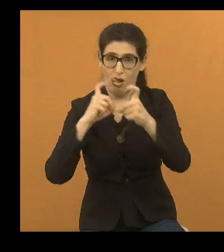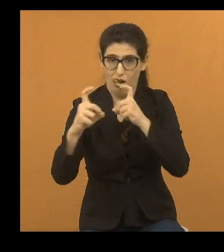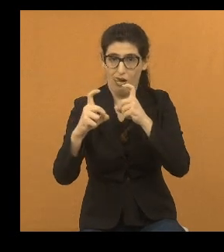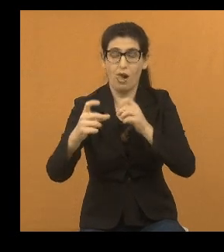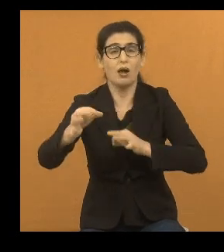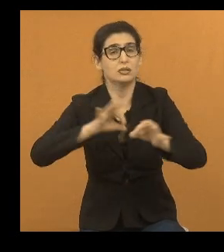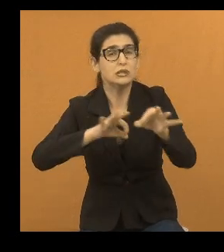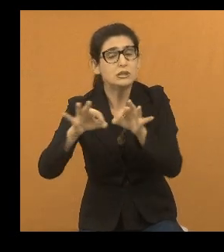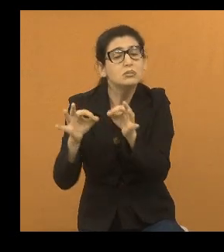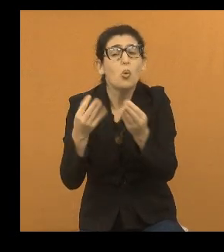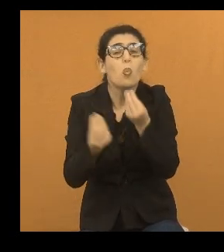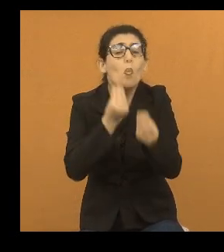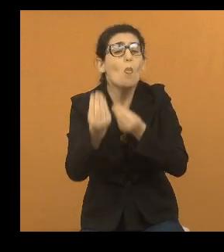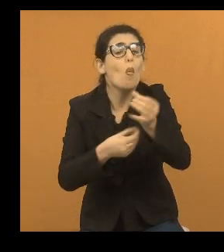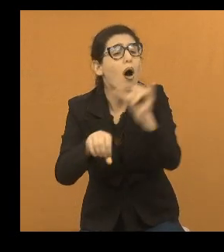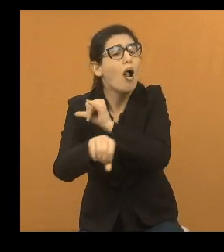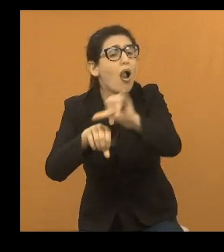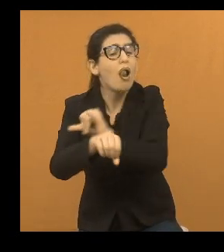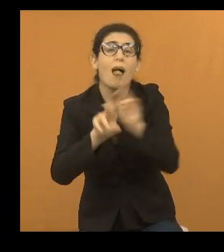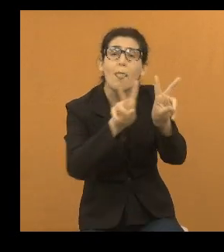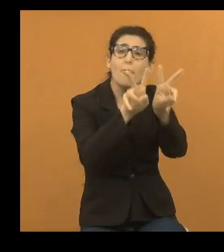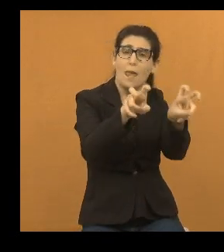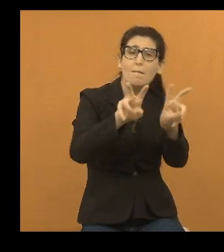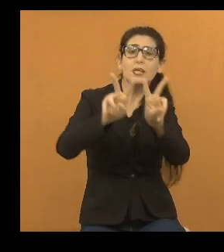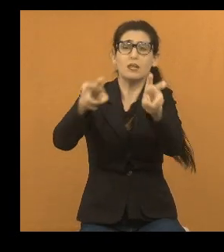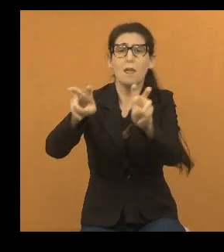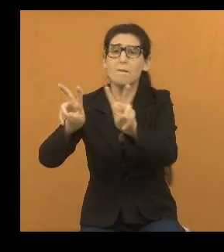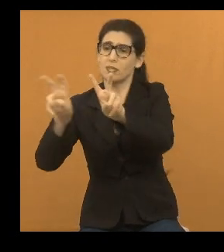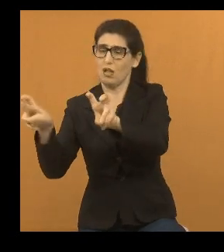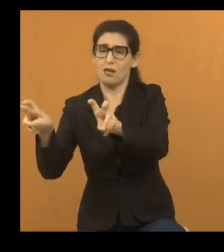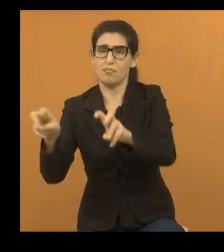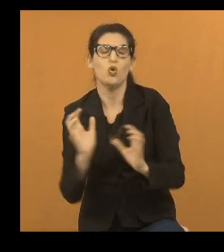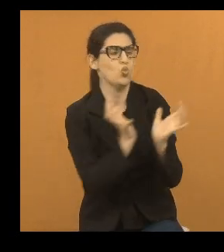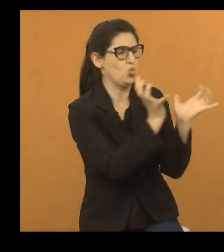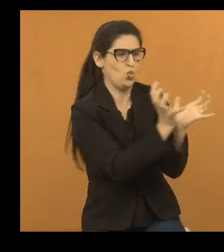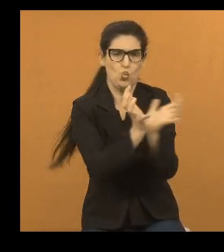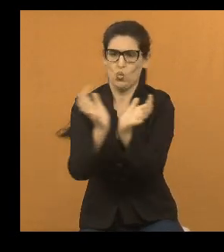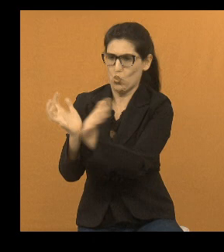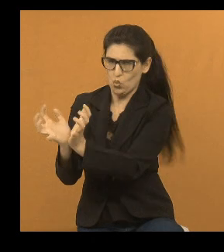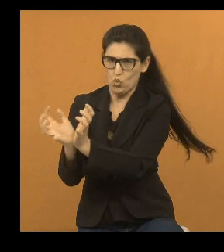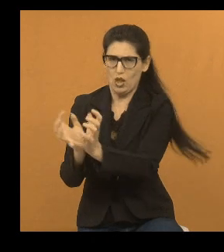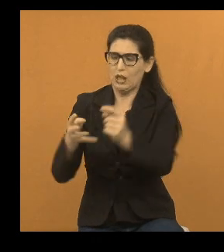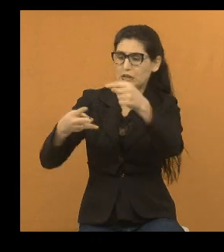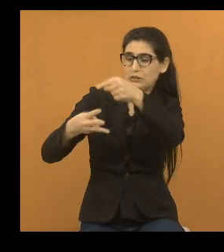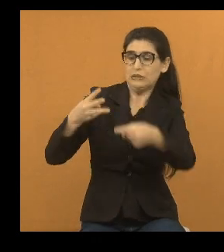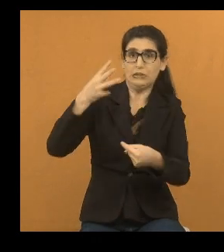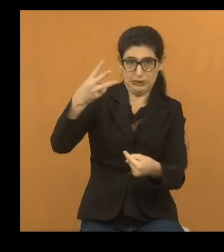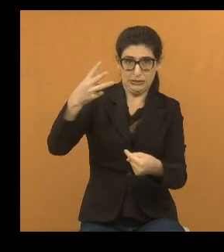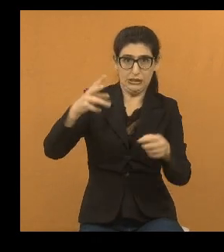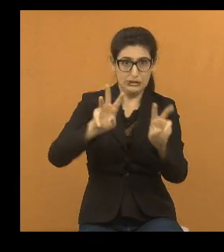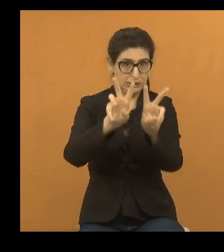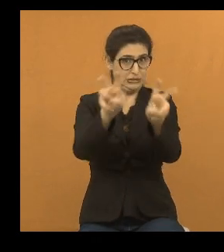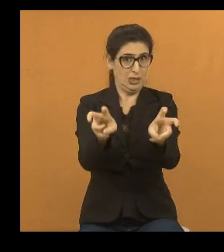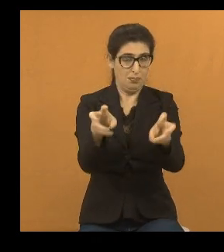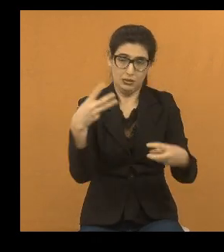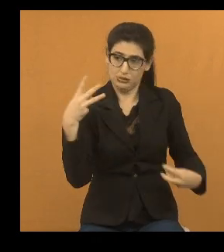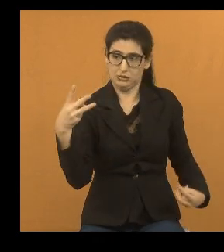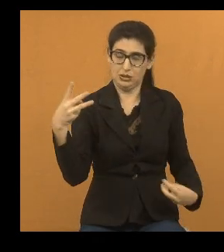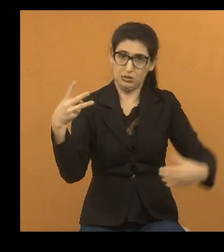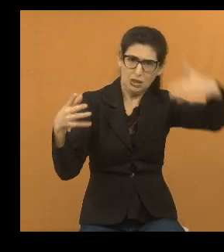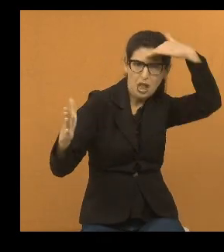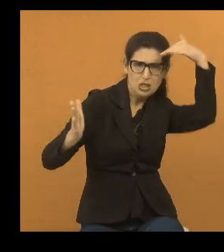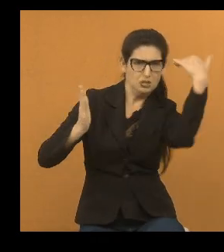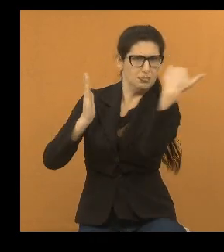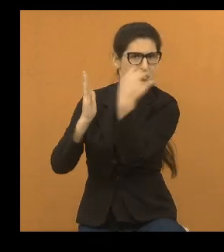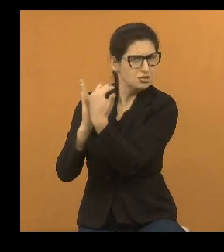por tema, então foram técnicos da prefeitura que se dividiram em 3 grandes temáticas, obedecendo à divisão atual do